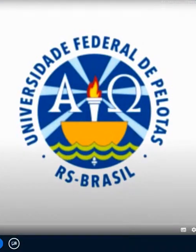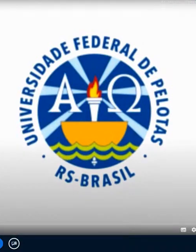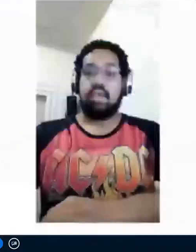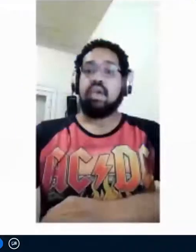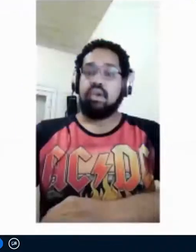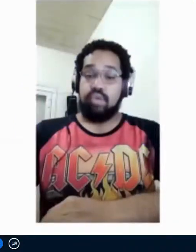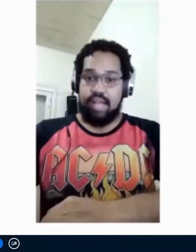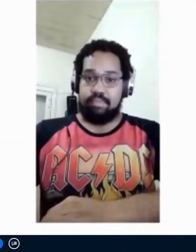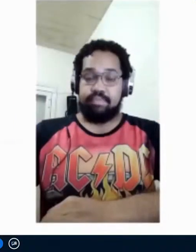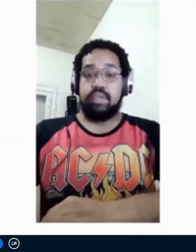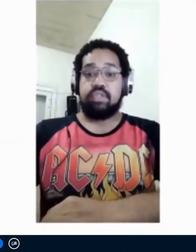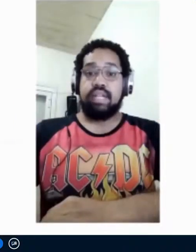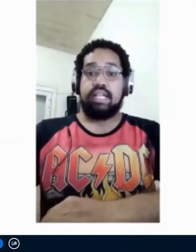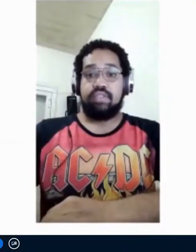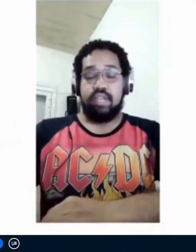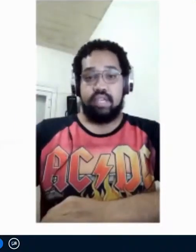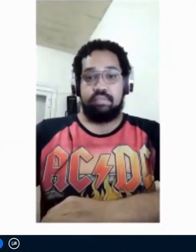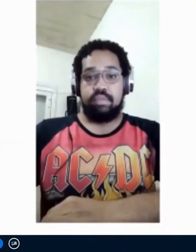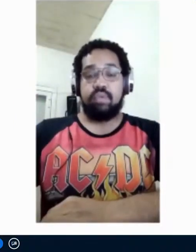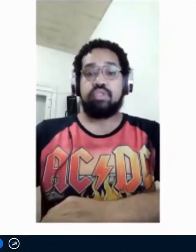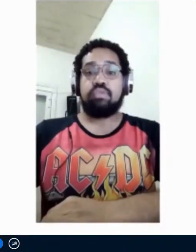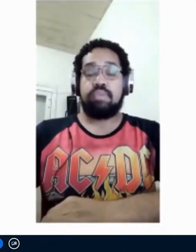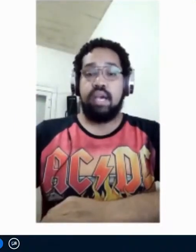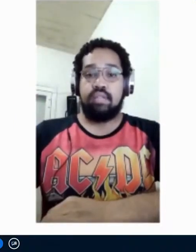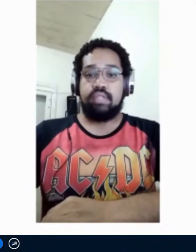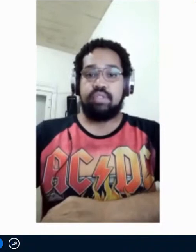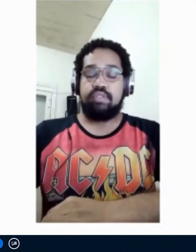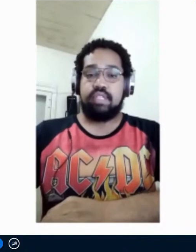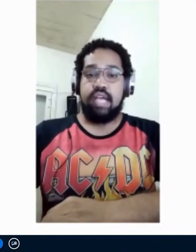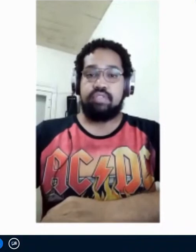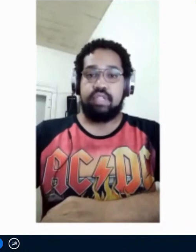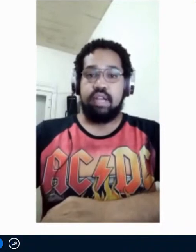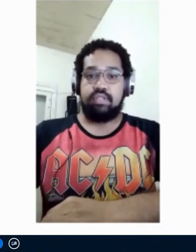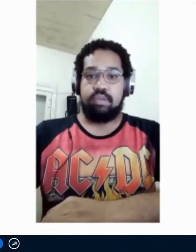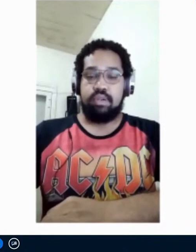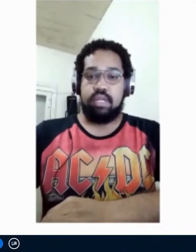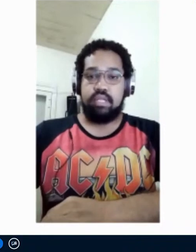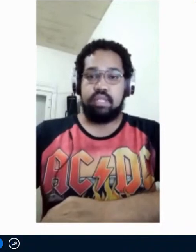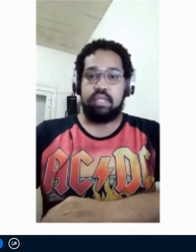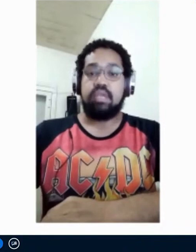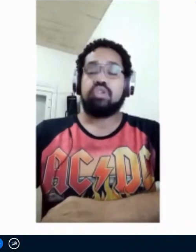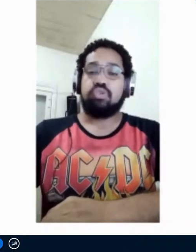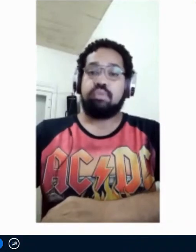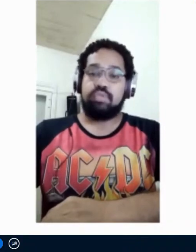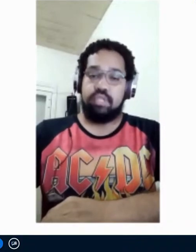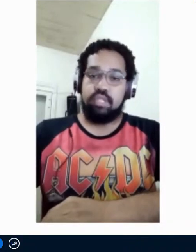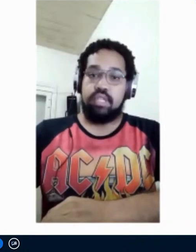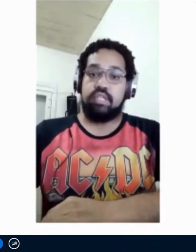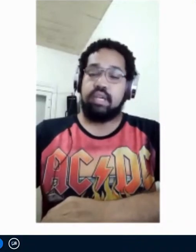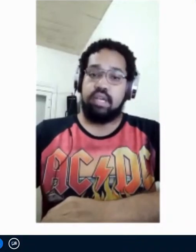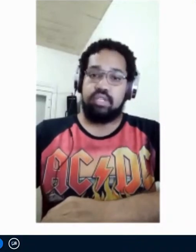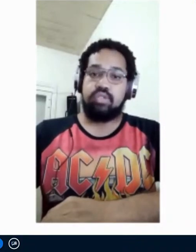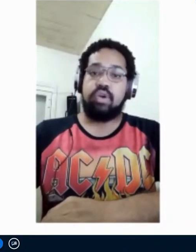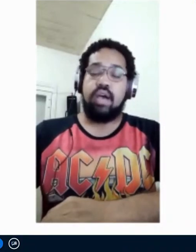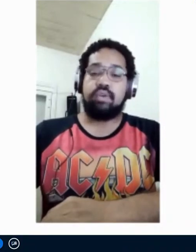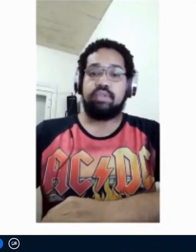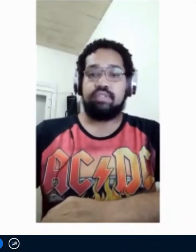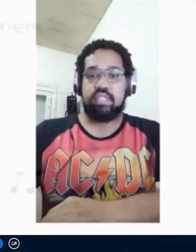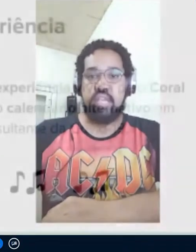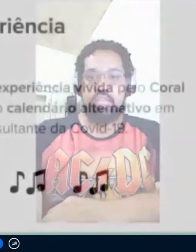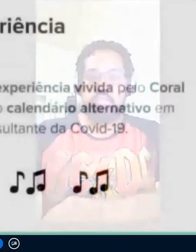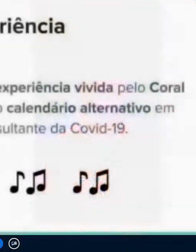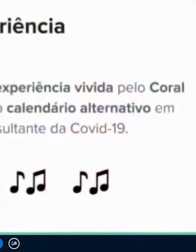FEL. Olá, eu sou Alex Ferreira, eu estudo piano na Universidade Federal de Pelotas, sou bolsista e integrante do